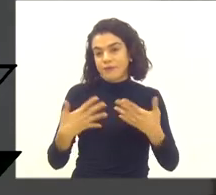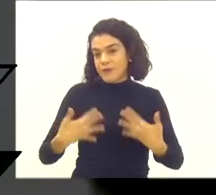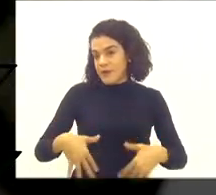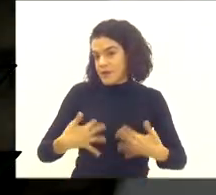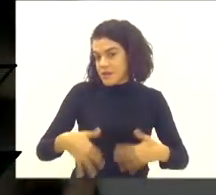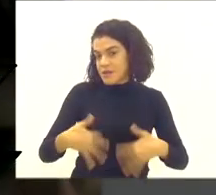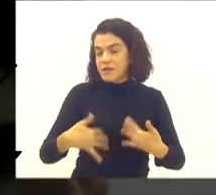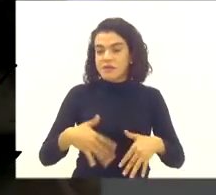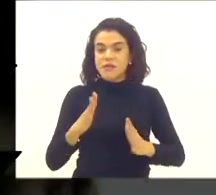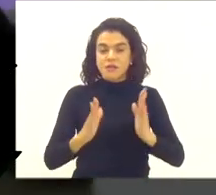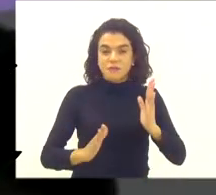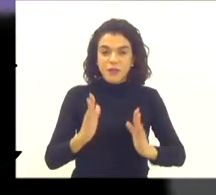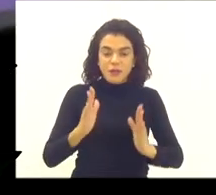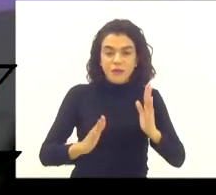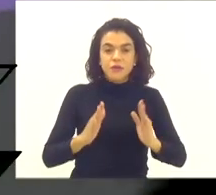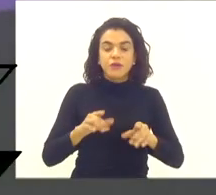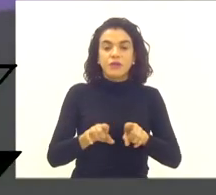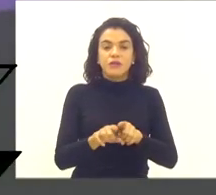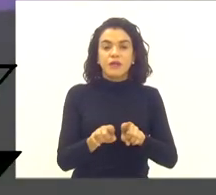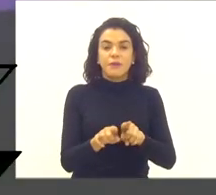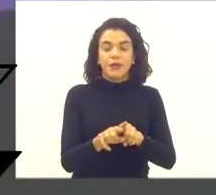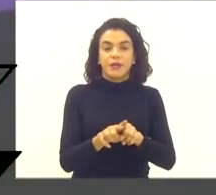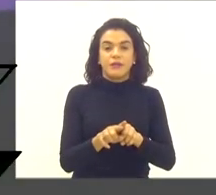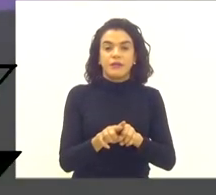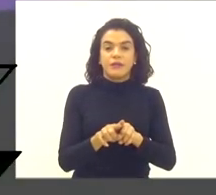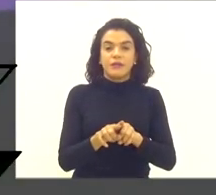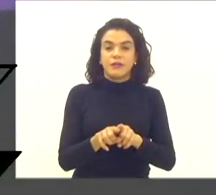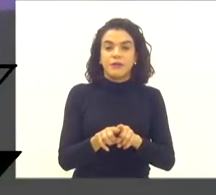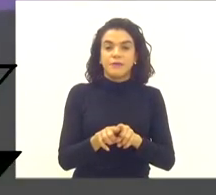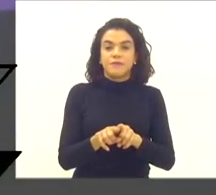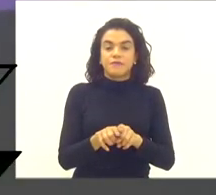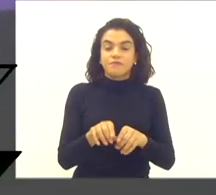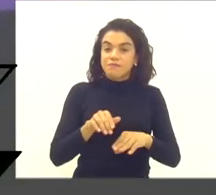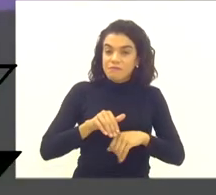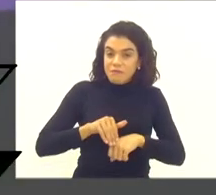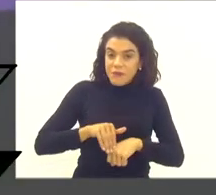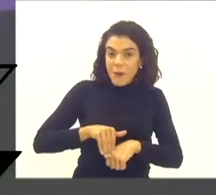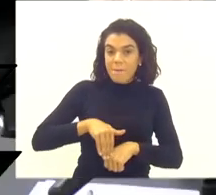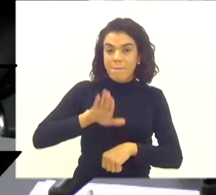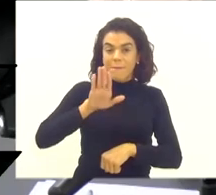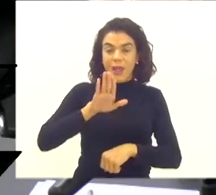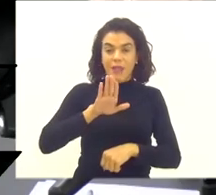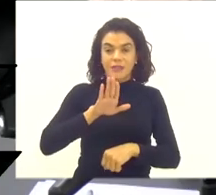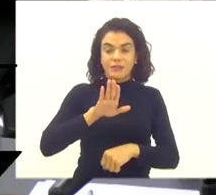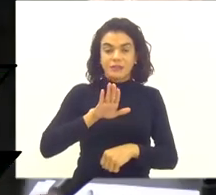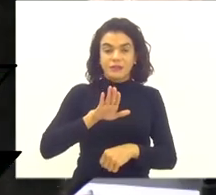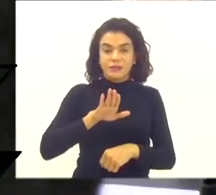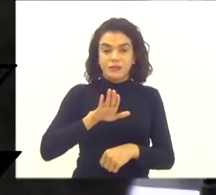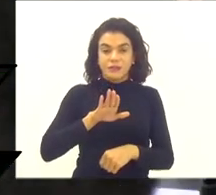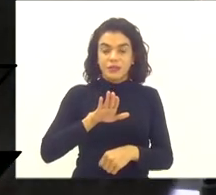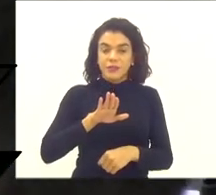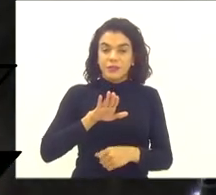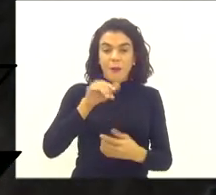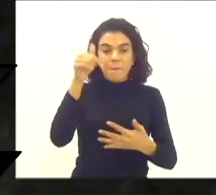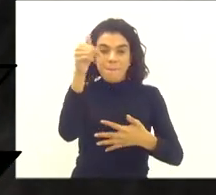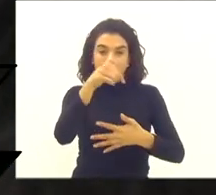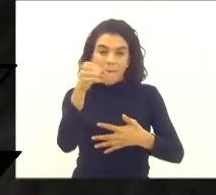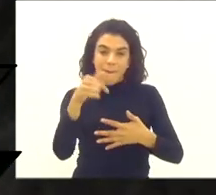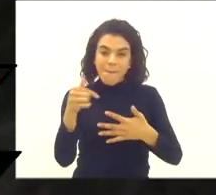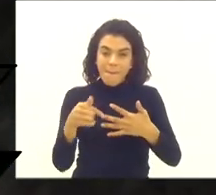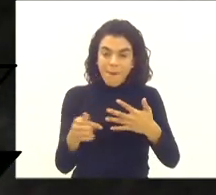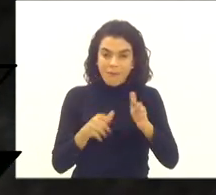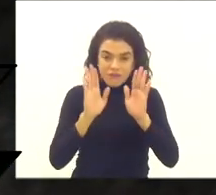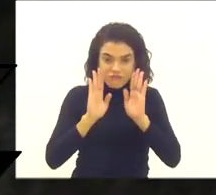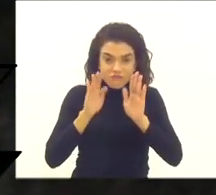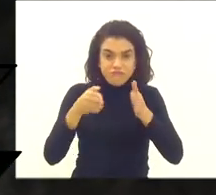colocadas e mais além dessas dessas indicações mais pontuais né e